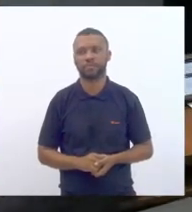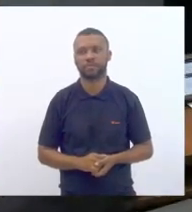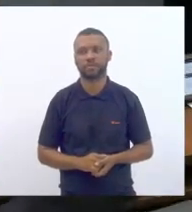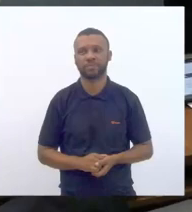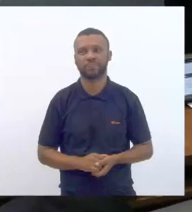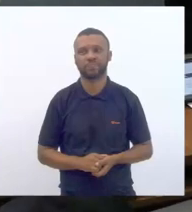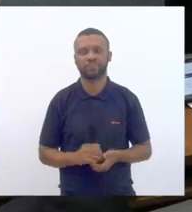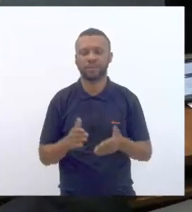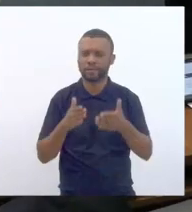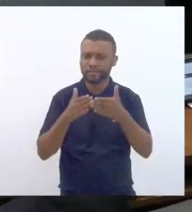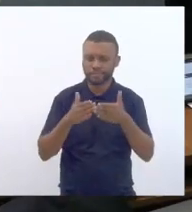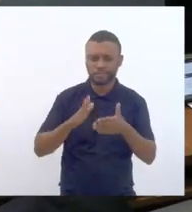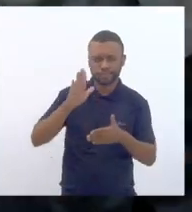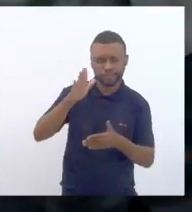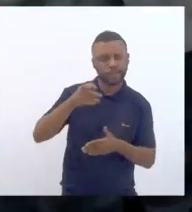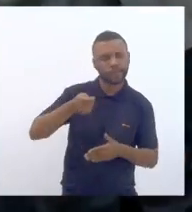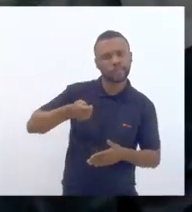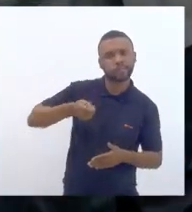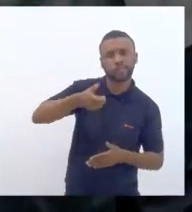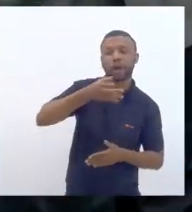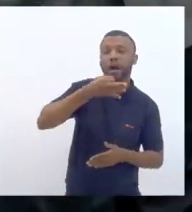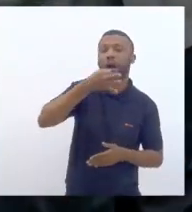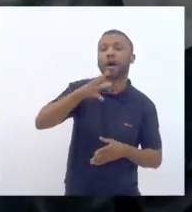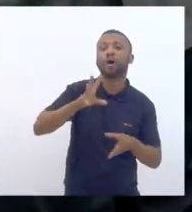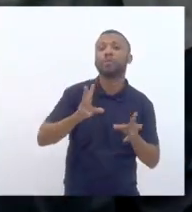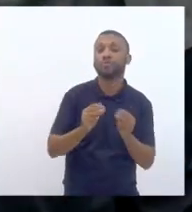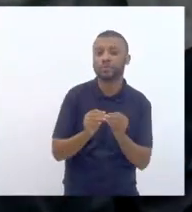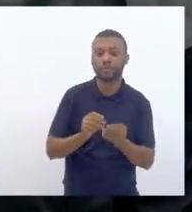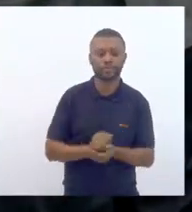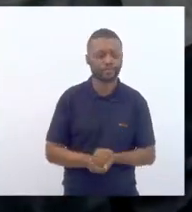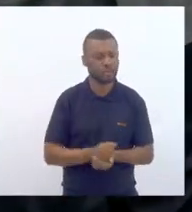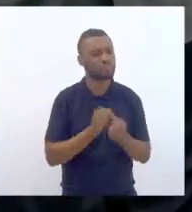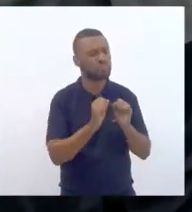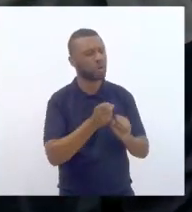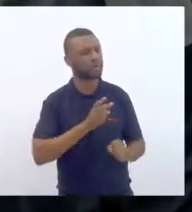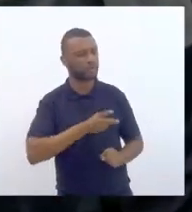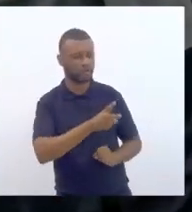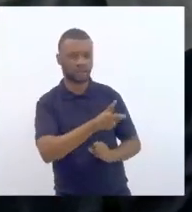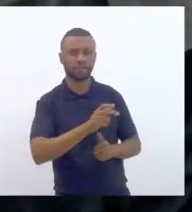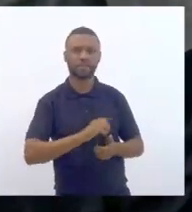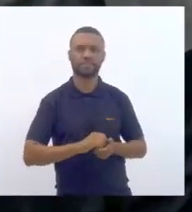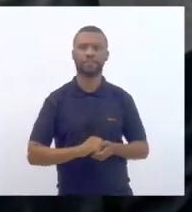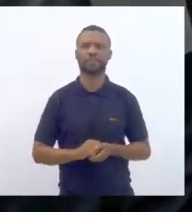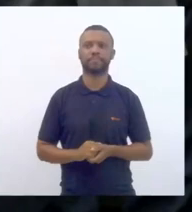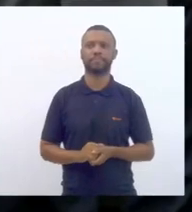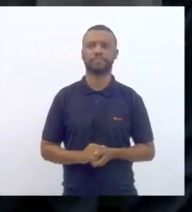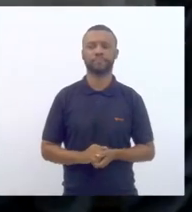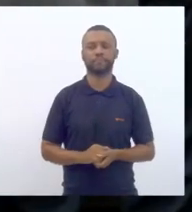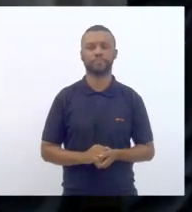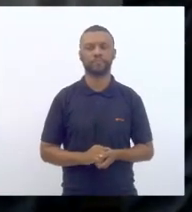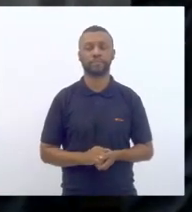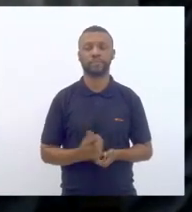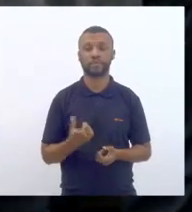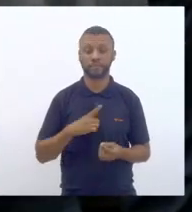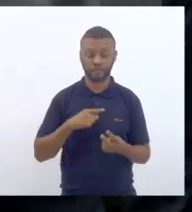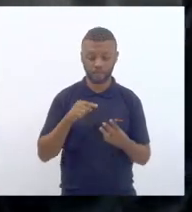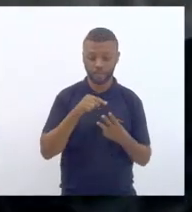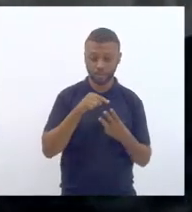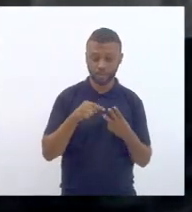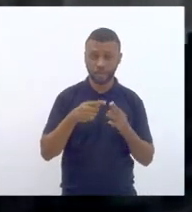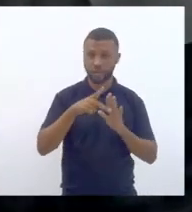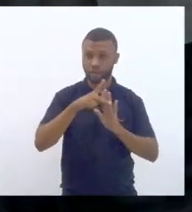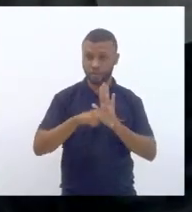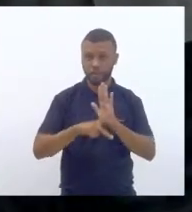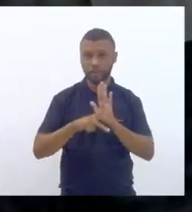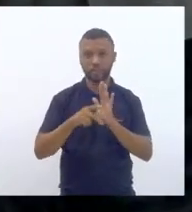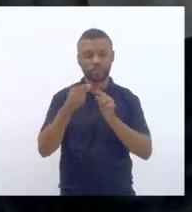Presidente, posso lhe dar uma sugestão? Sempre. É o seguinte, tem três projetos na pauta